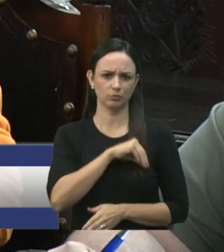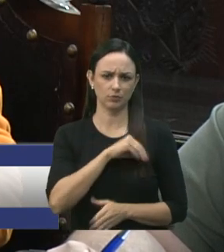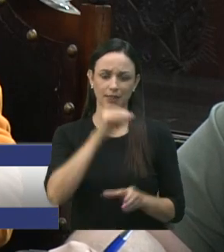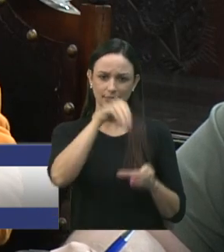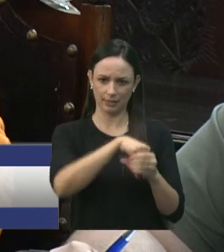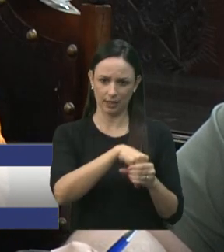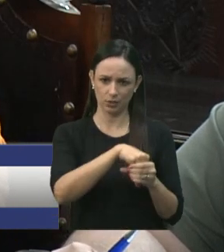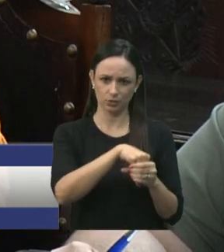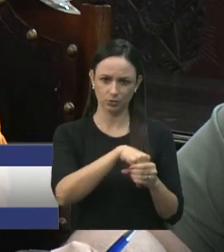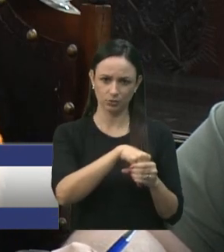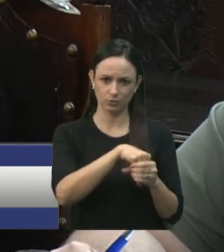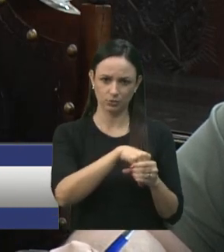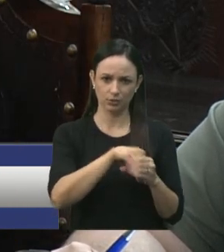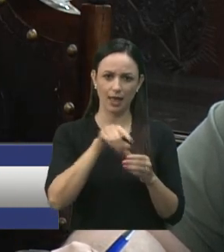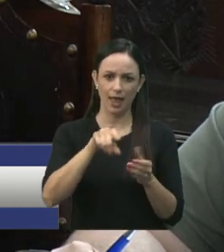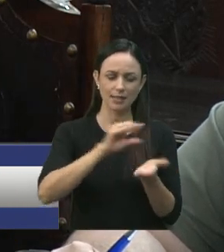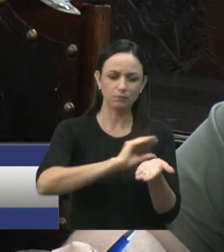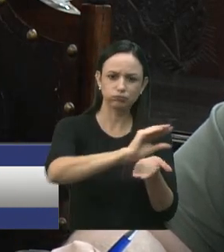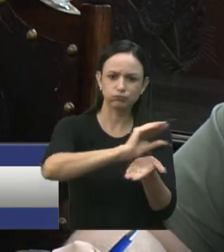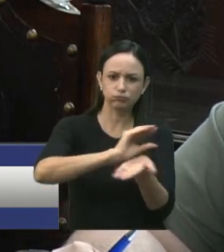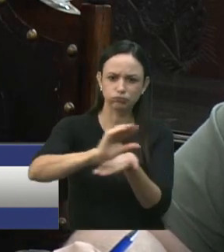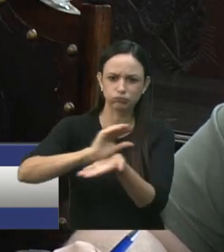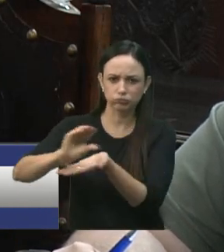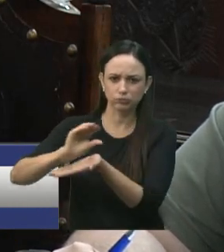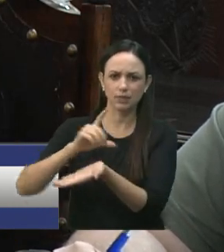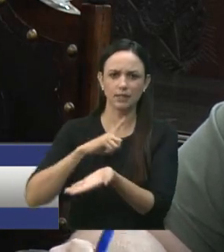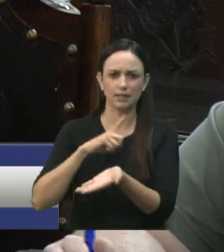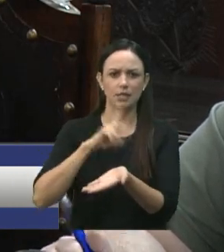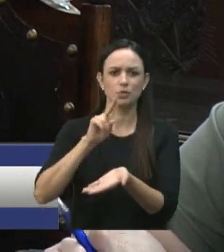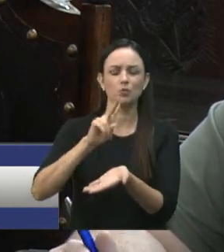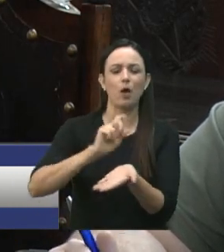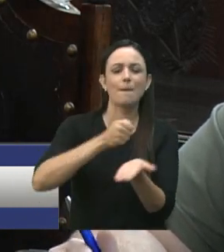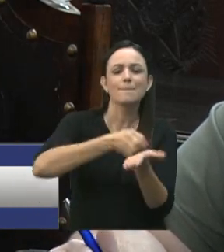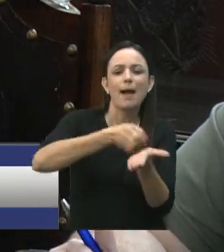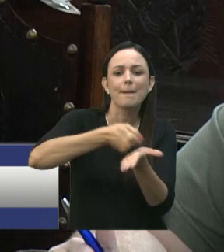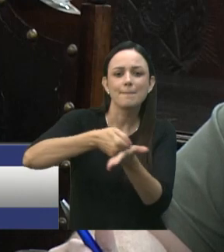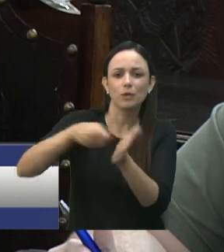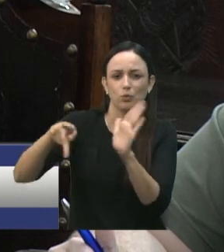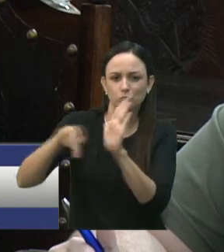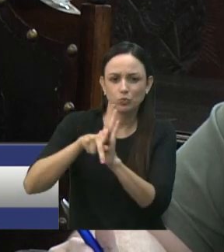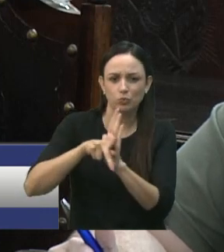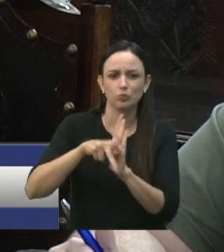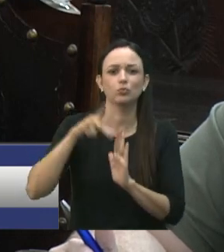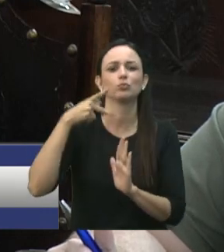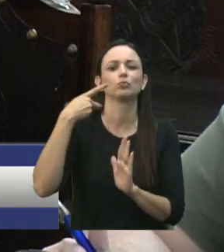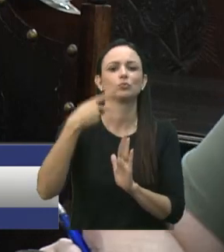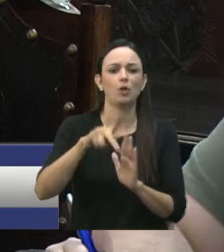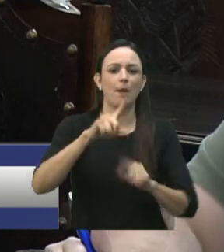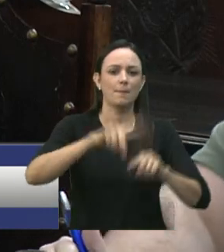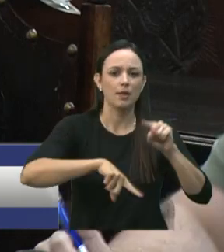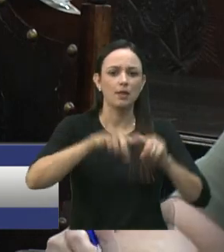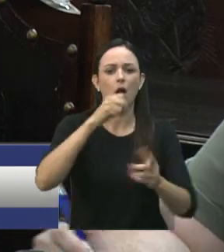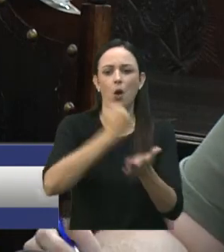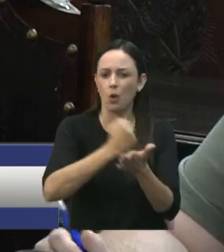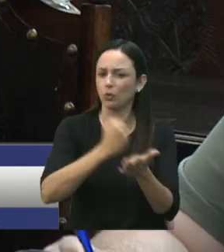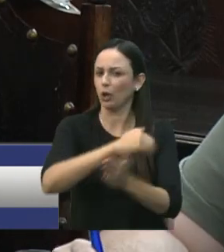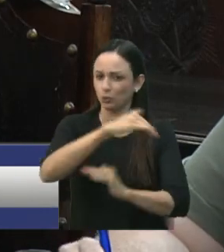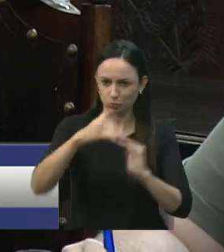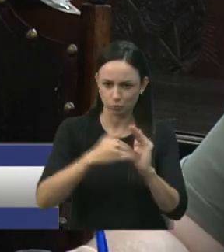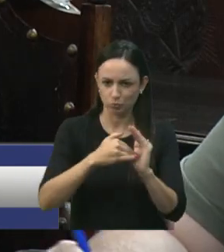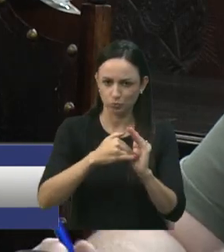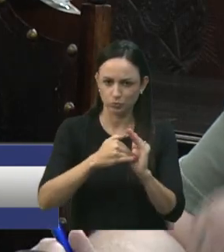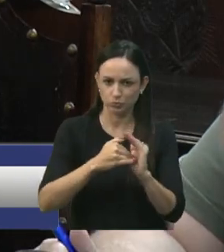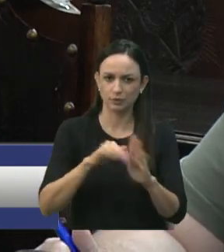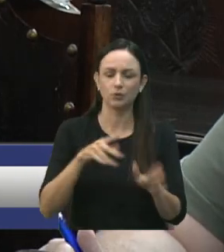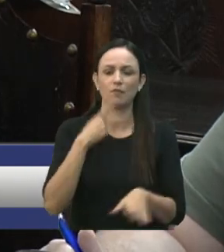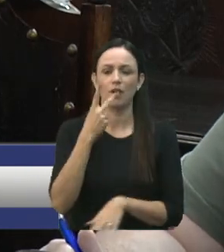interna. Essa distribuição, cada uma conta com a sua folha de pagamento e com os seus insumos, contratos e tudo mais. Então, quando